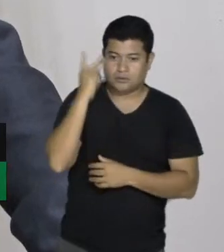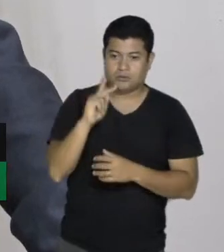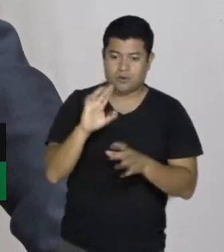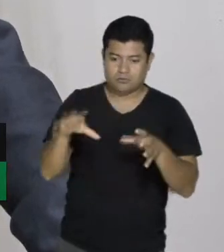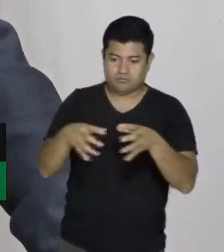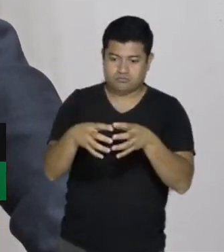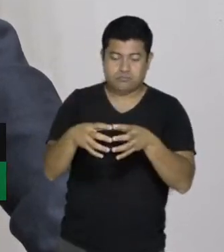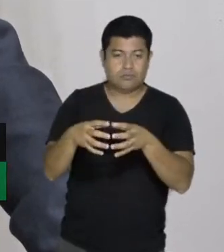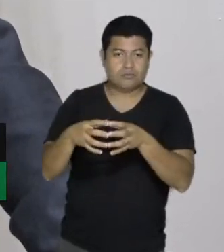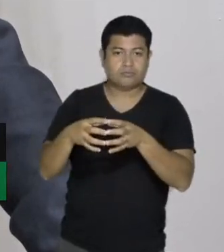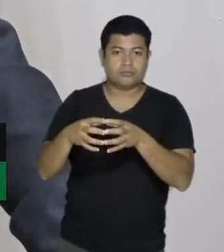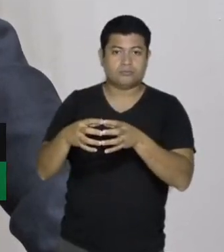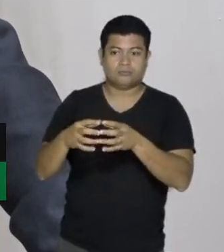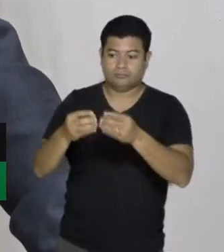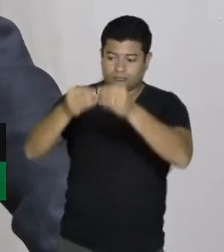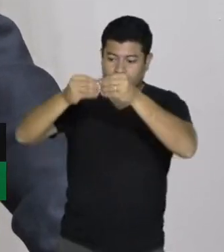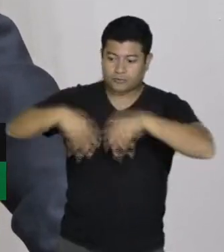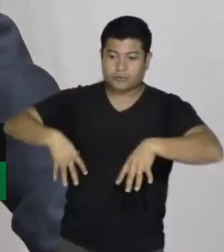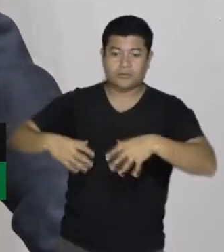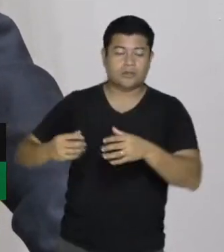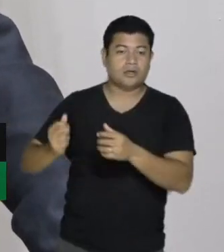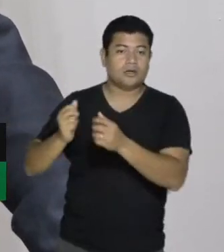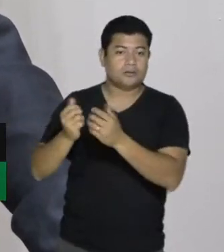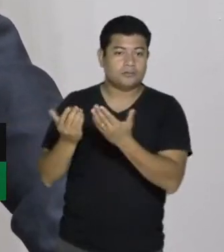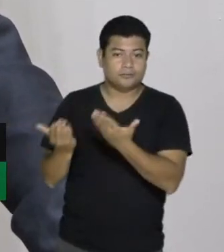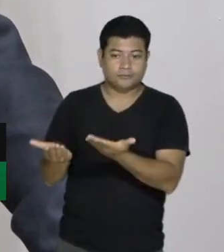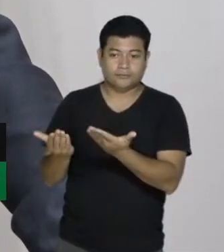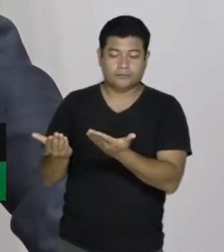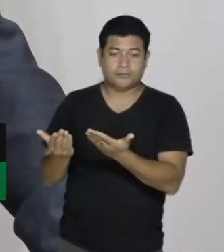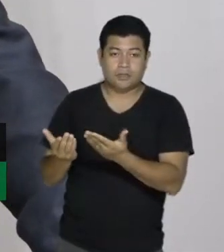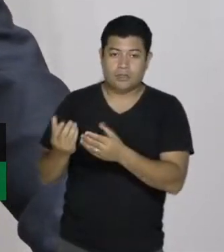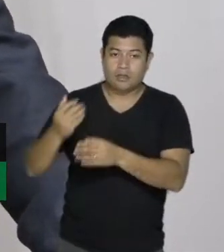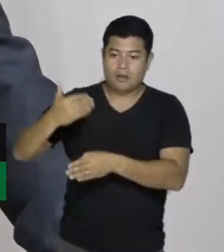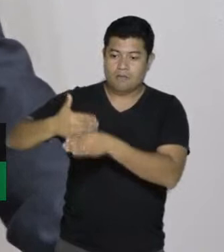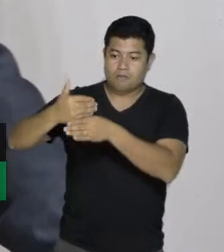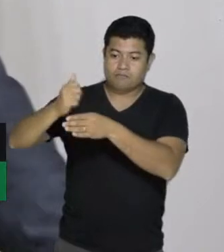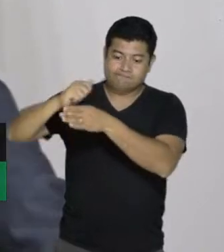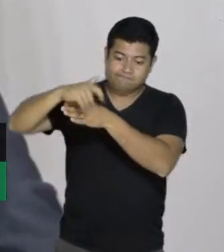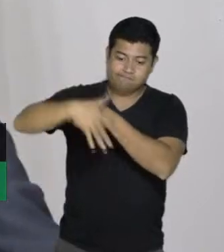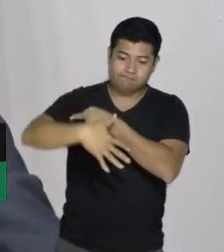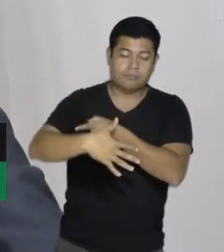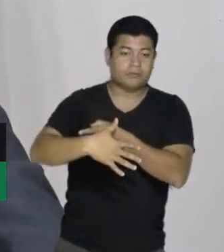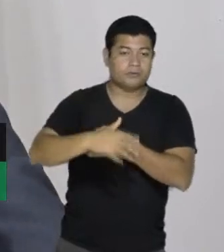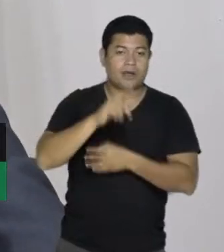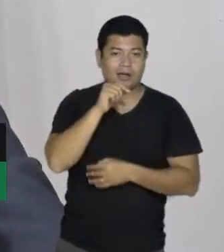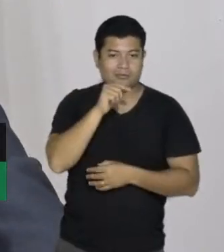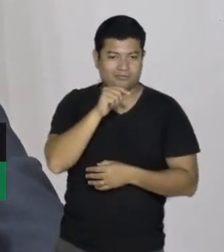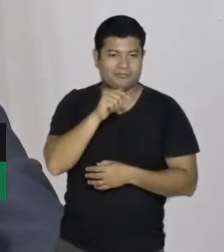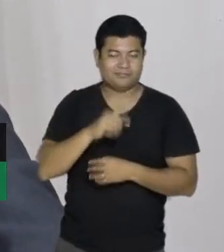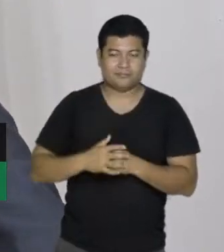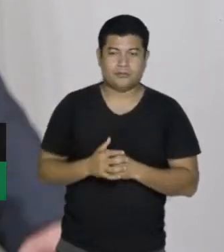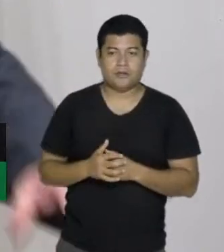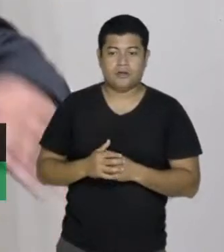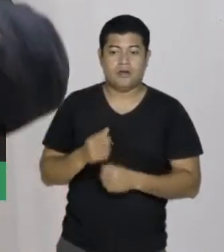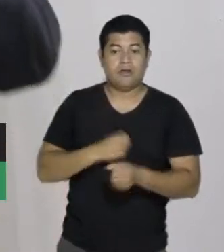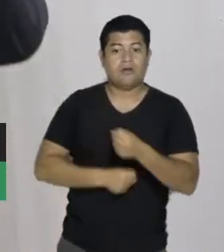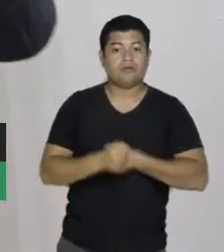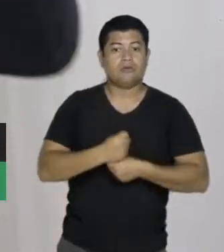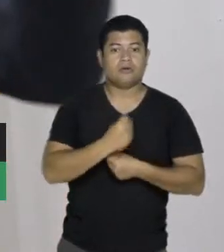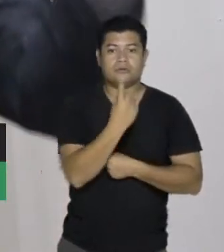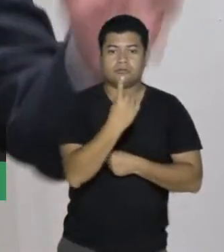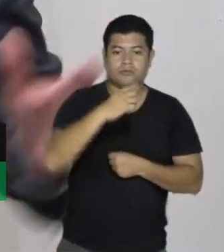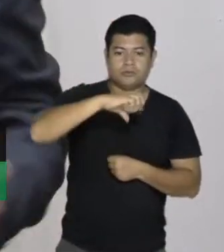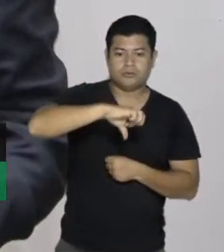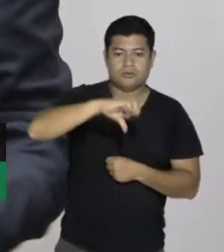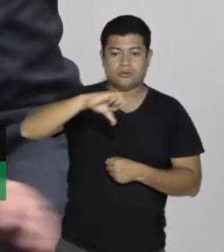em 1991 onde aconteceu